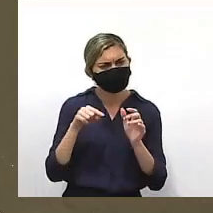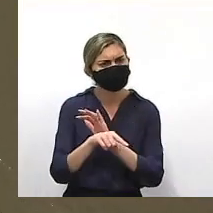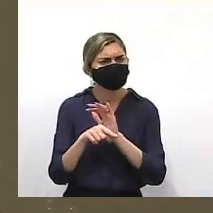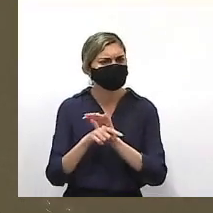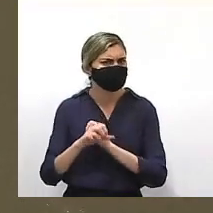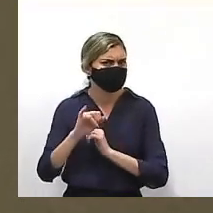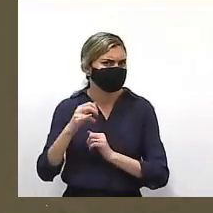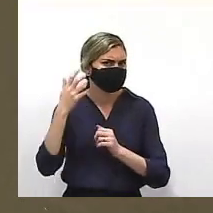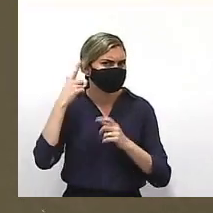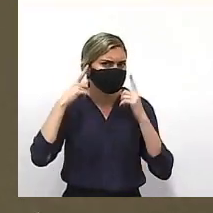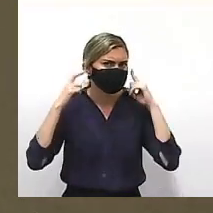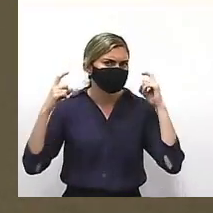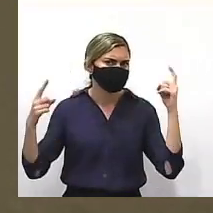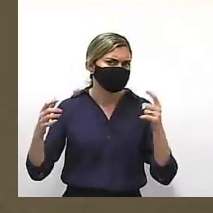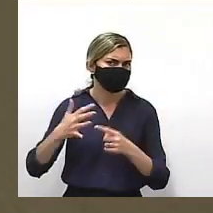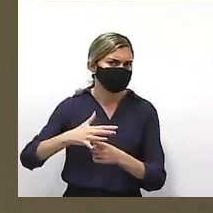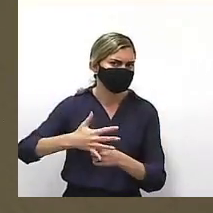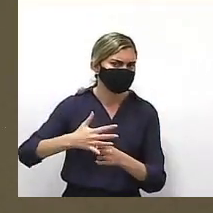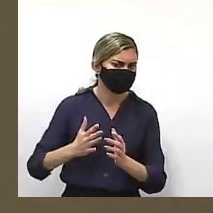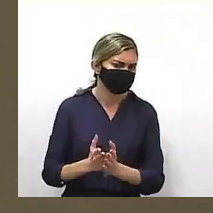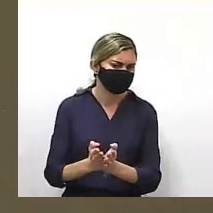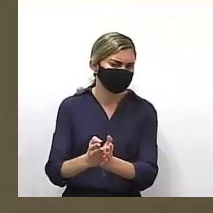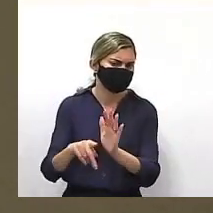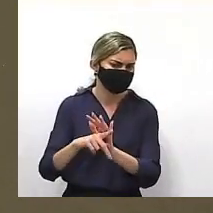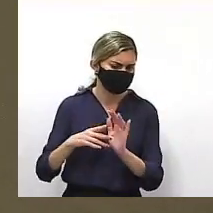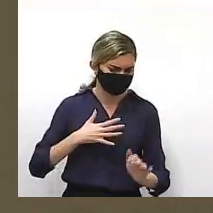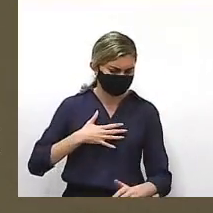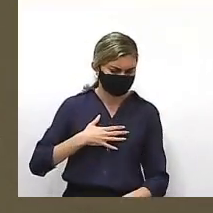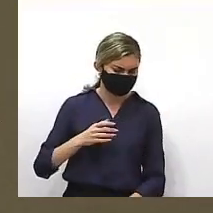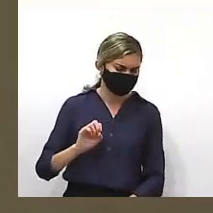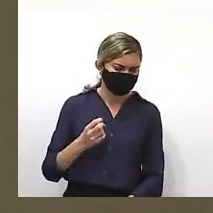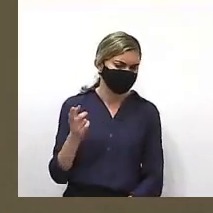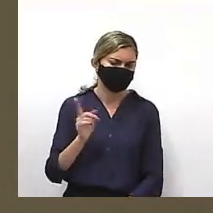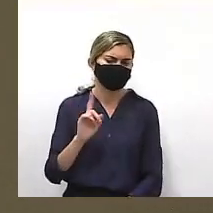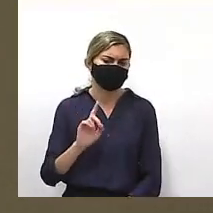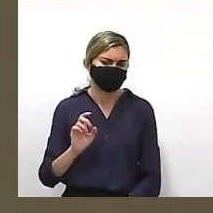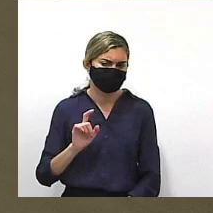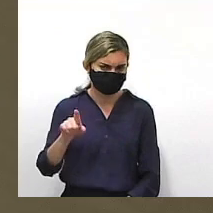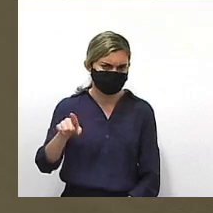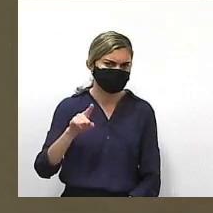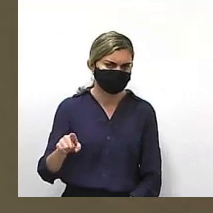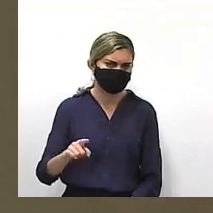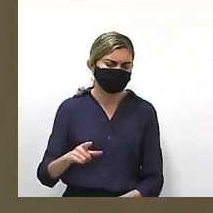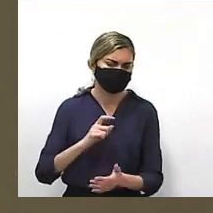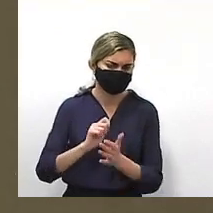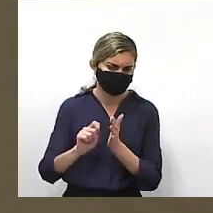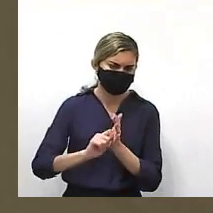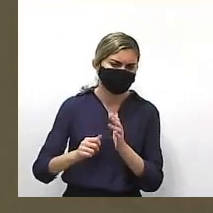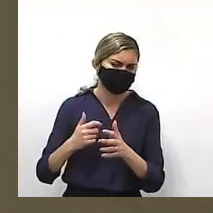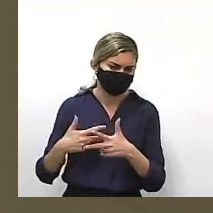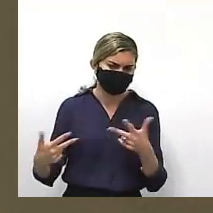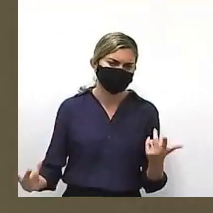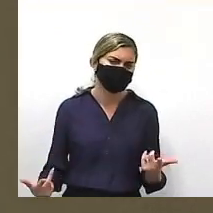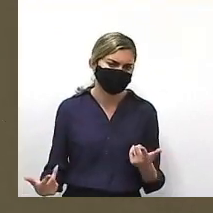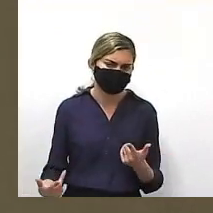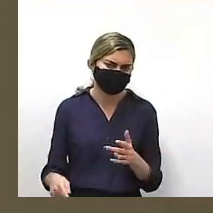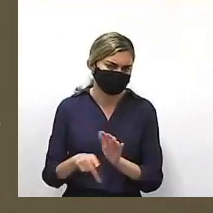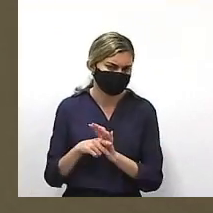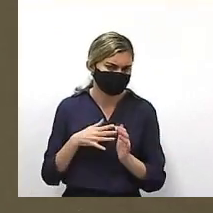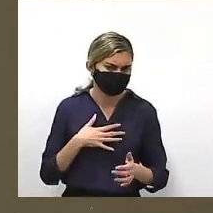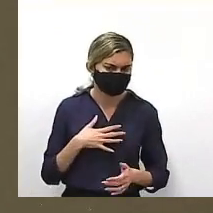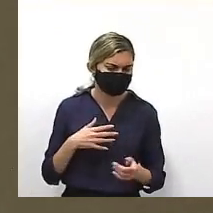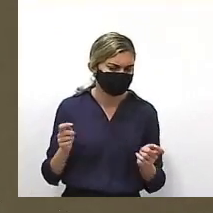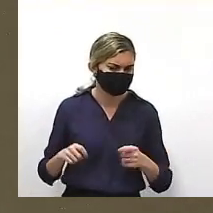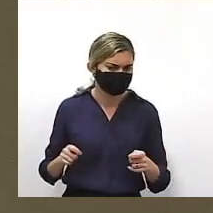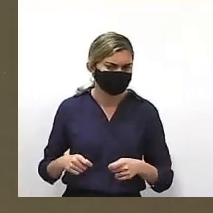barulho do motor do barco pertence a mim ou não, se ele está inscrito em algo que me compete, que